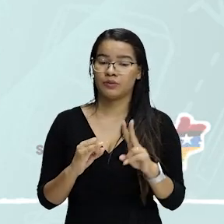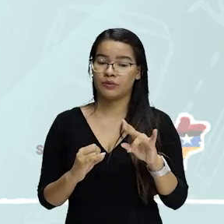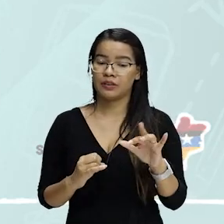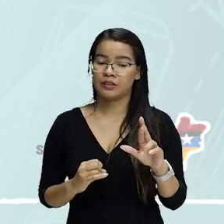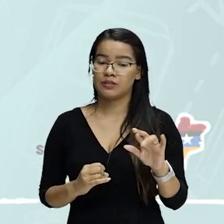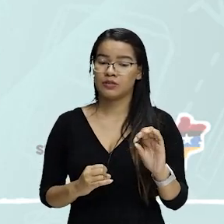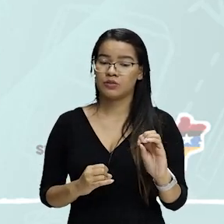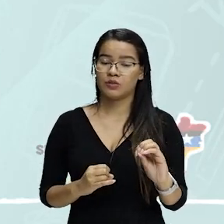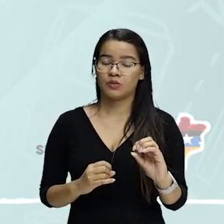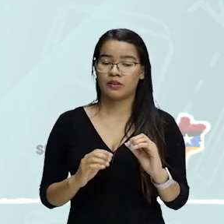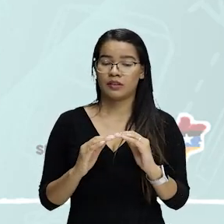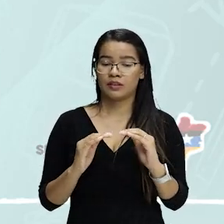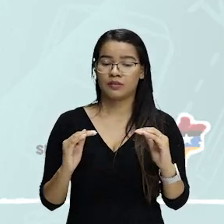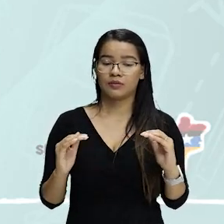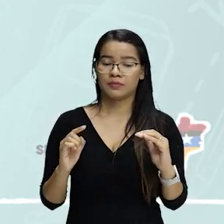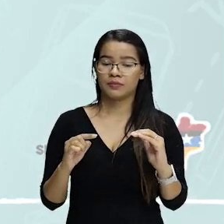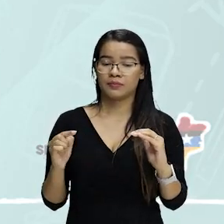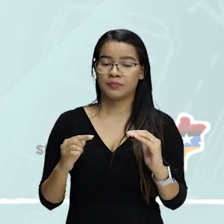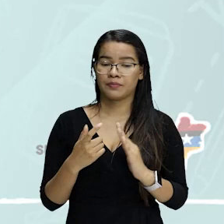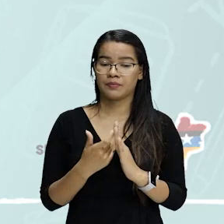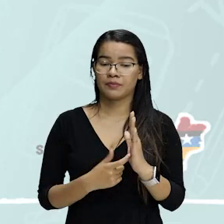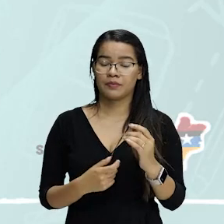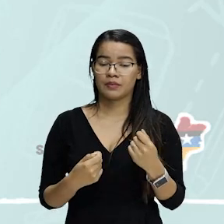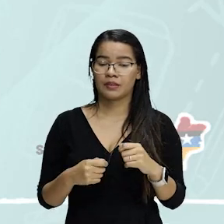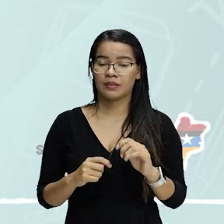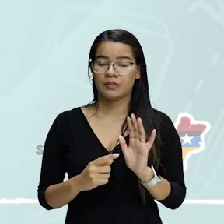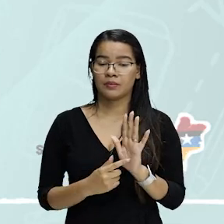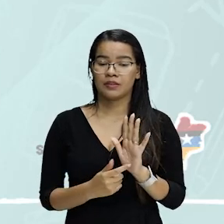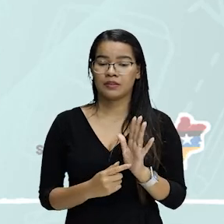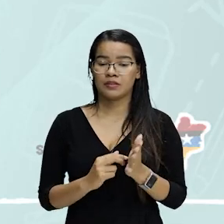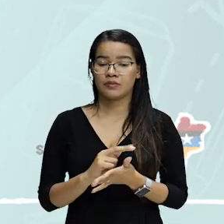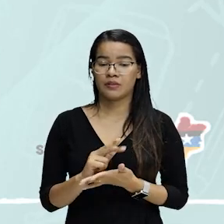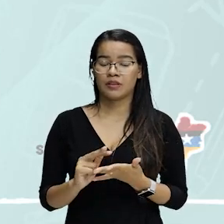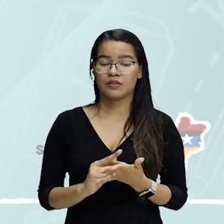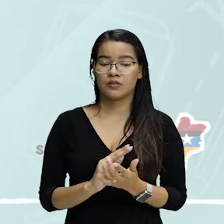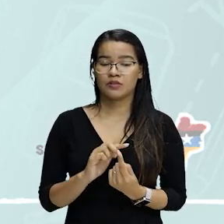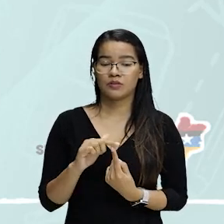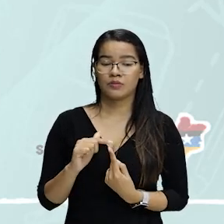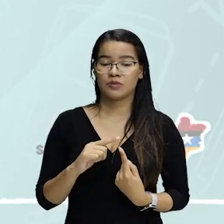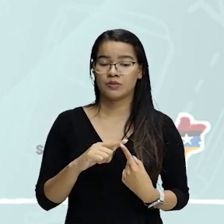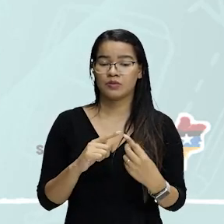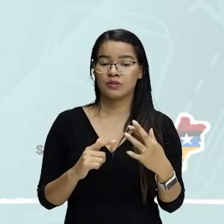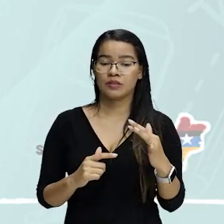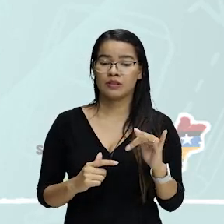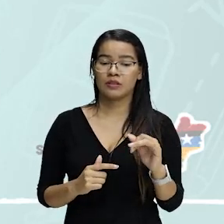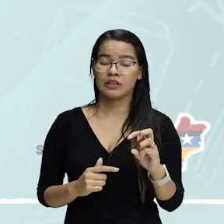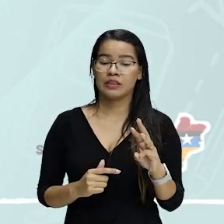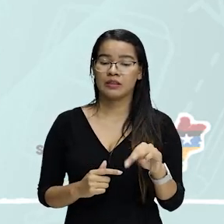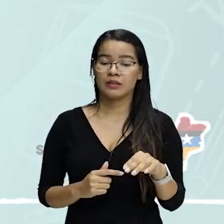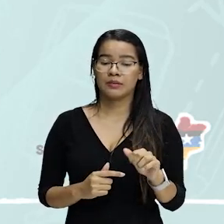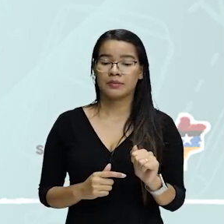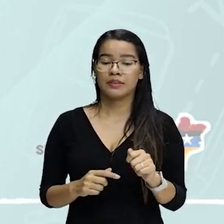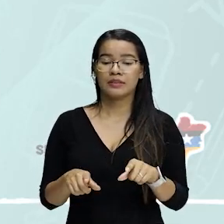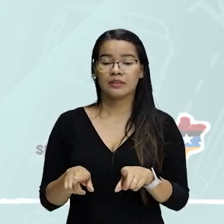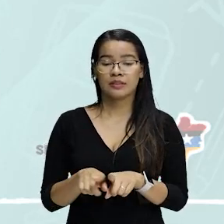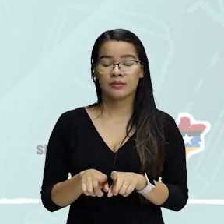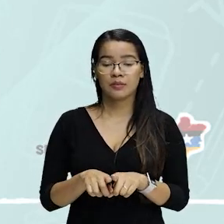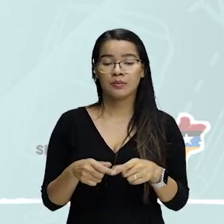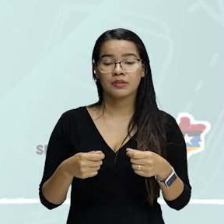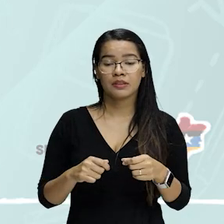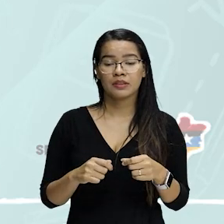versos regulares, esse texto poderá apresentar diversos tipos de rimas. E também pode ser